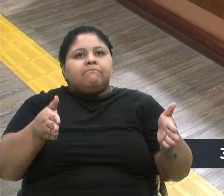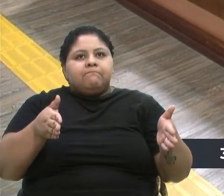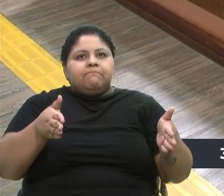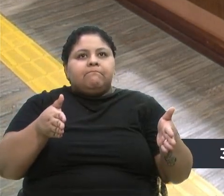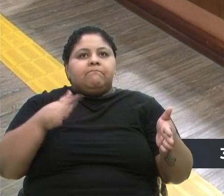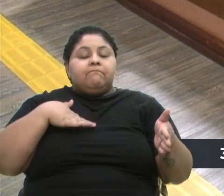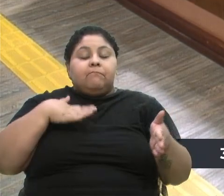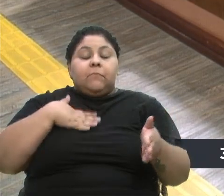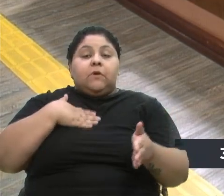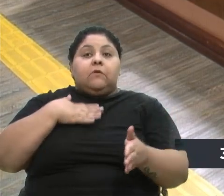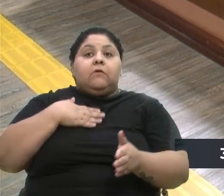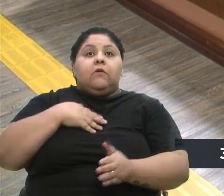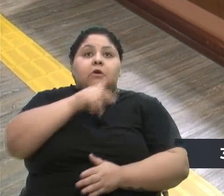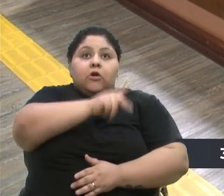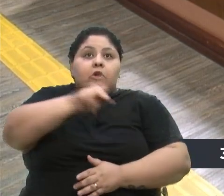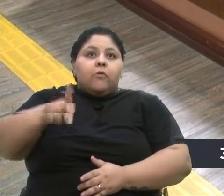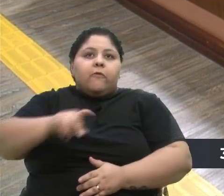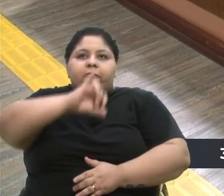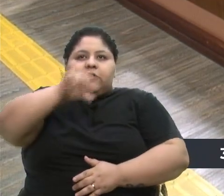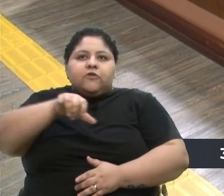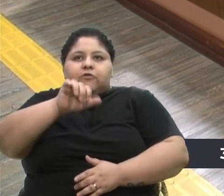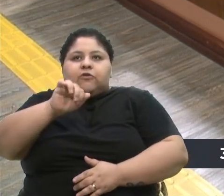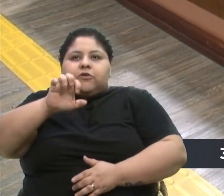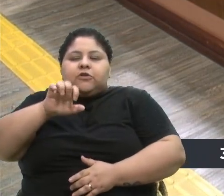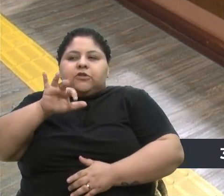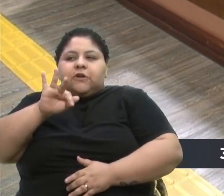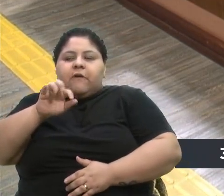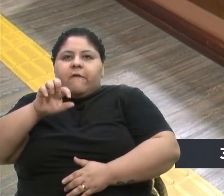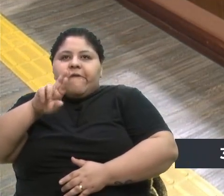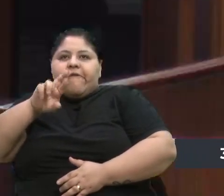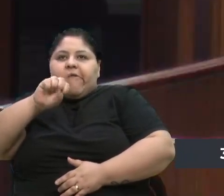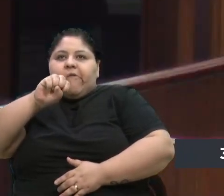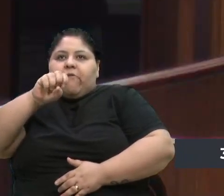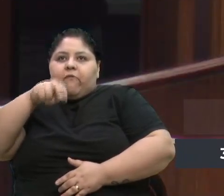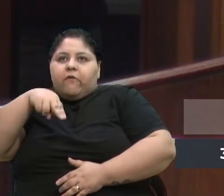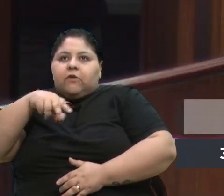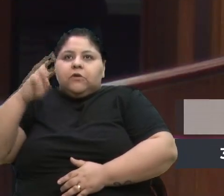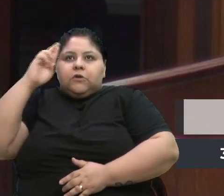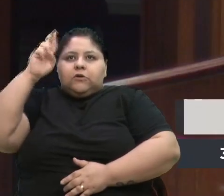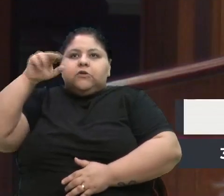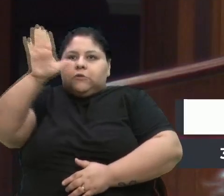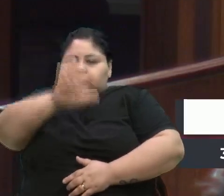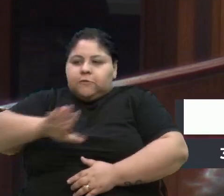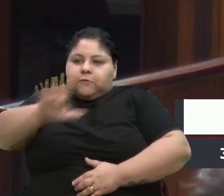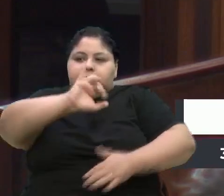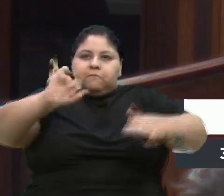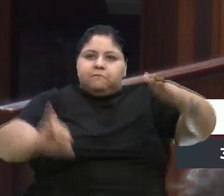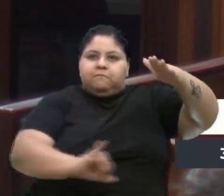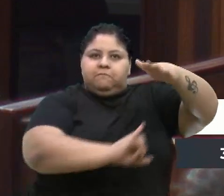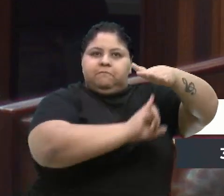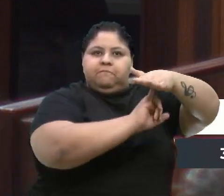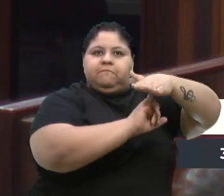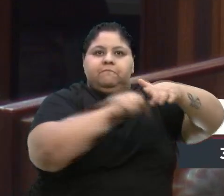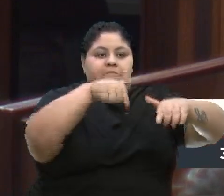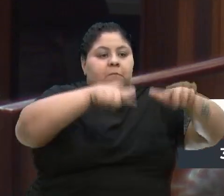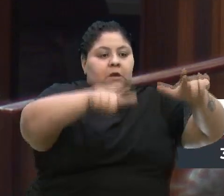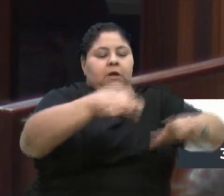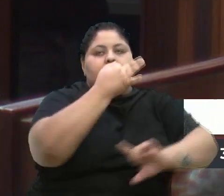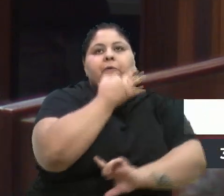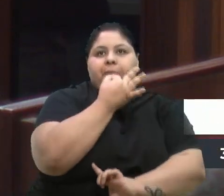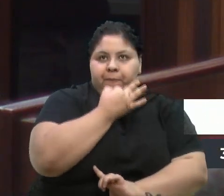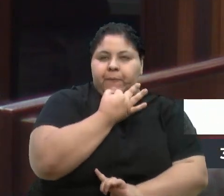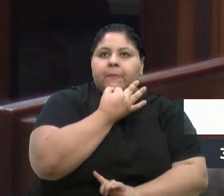Eu sou o professor Jefferson Facneto, diretor-geral do Instituto Federal de Ciência e Tecnologia do Rio Grande do Sul, campus Caxias do